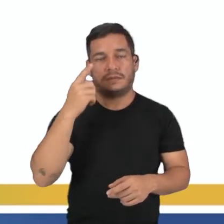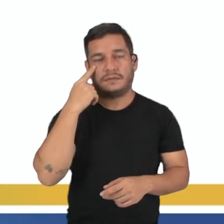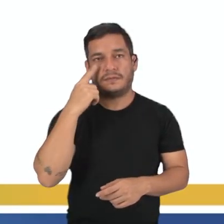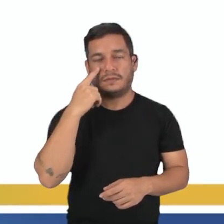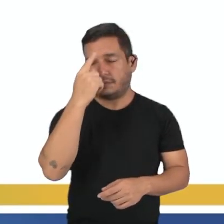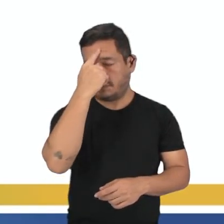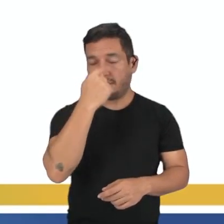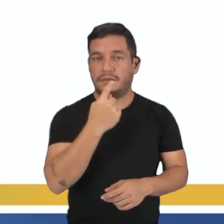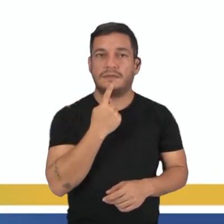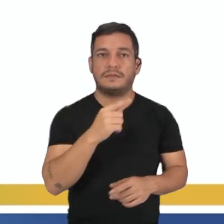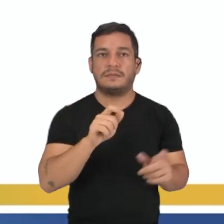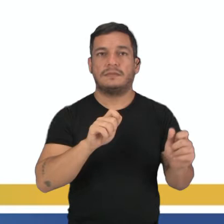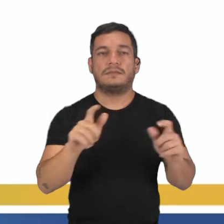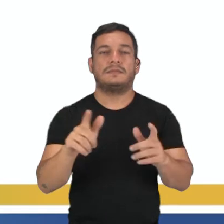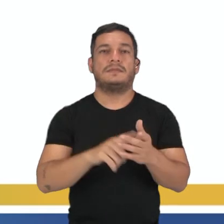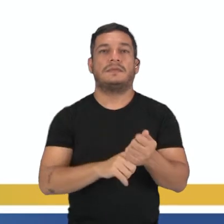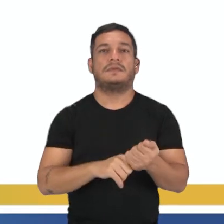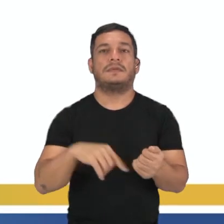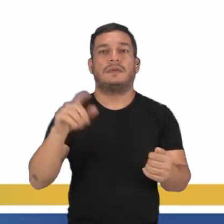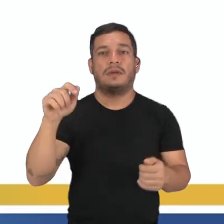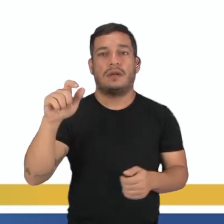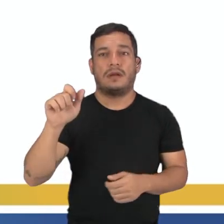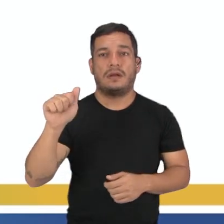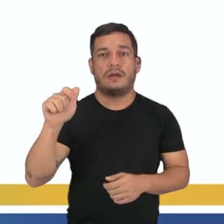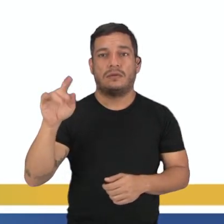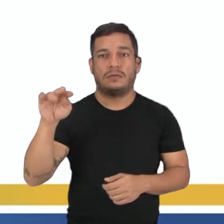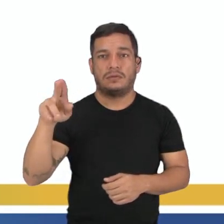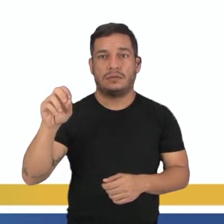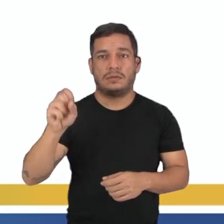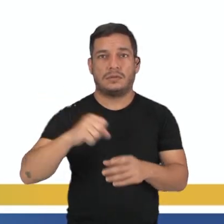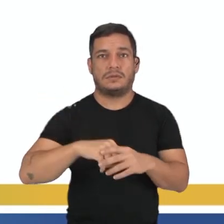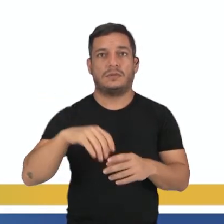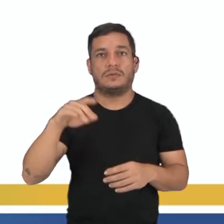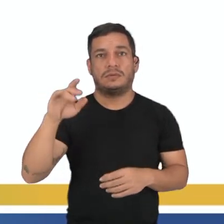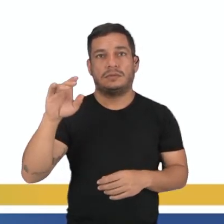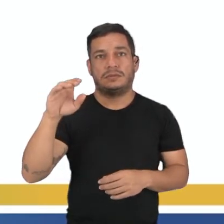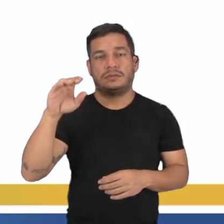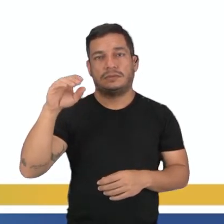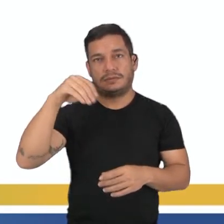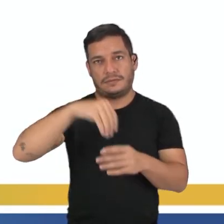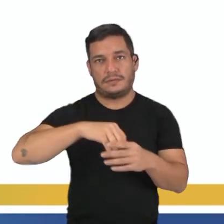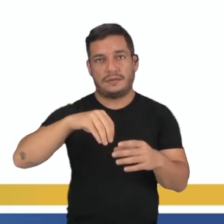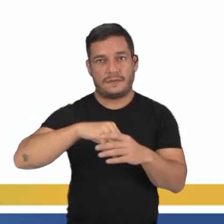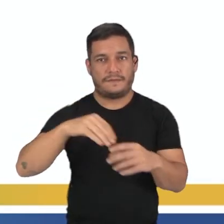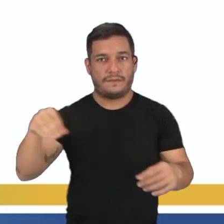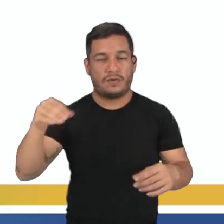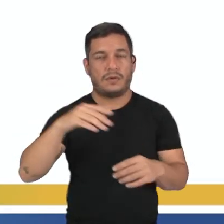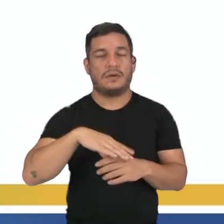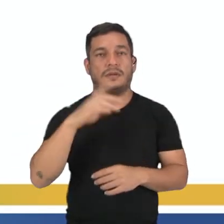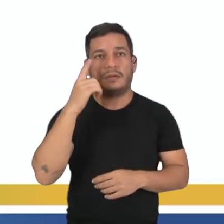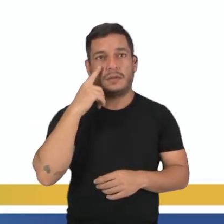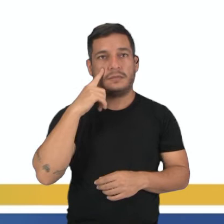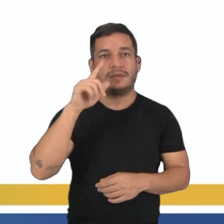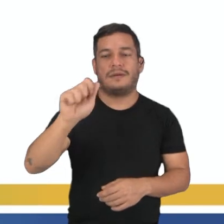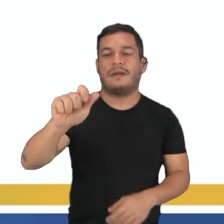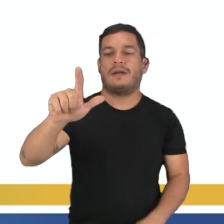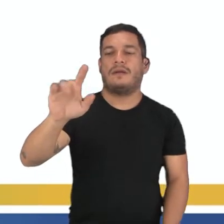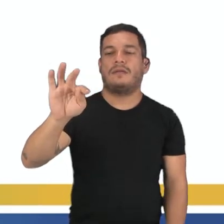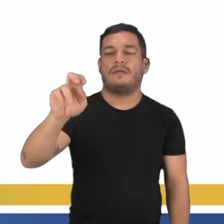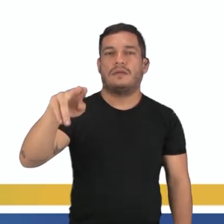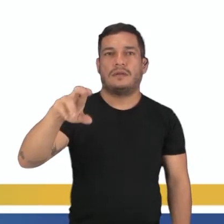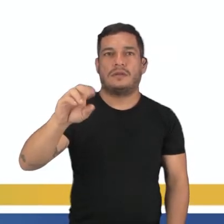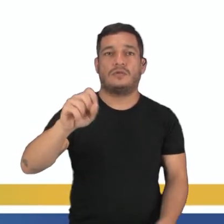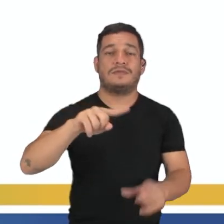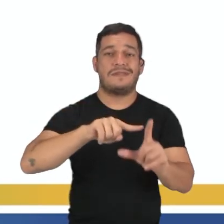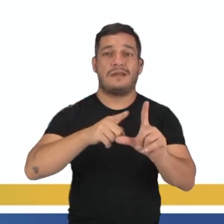vamos observar aí os alternos externos, ó, e os alternos internos, né? Lembrando que os alternos são